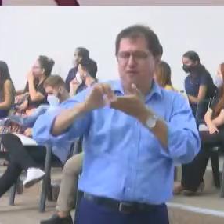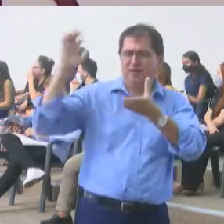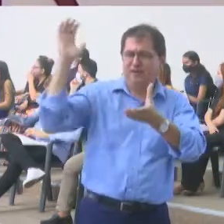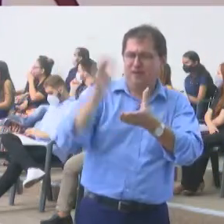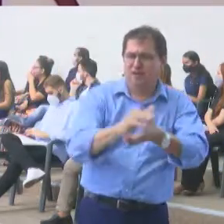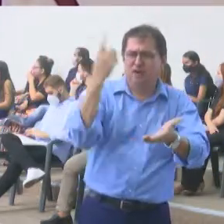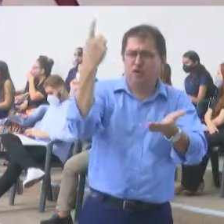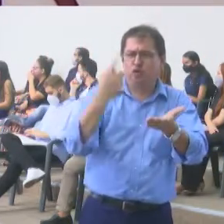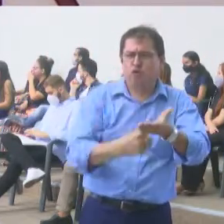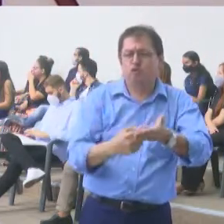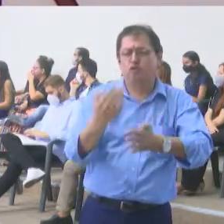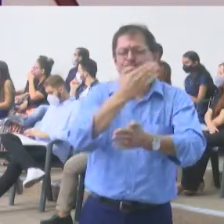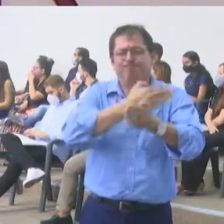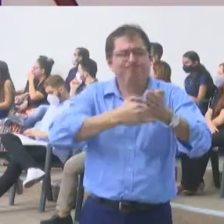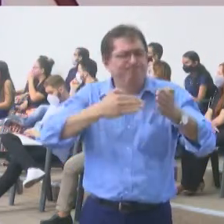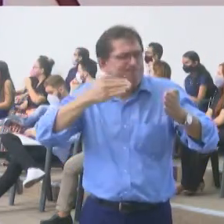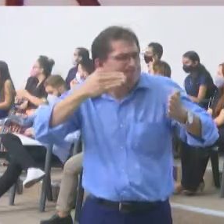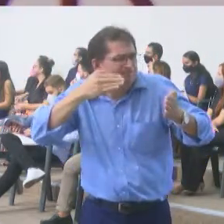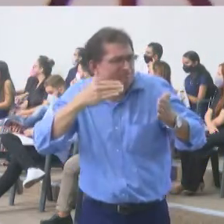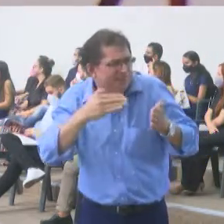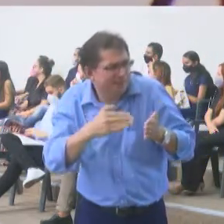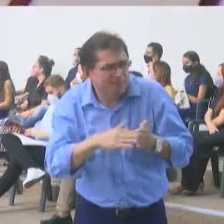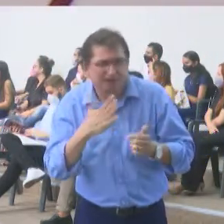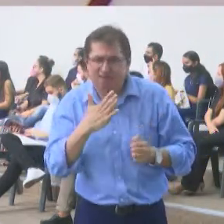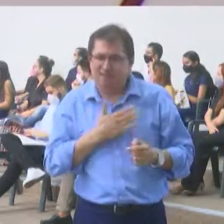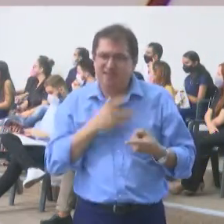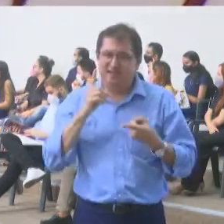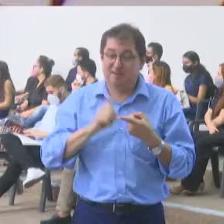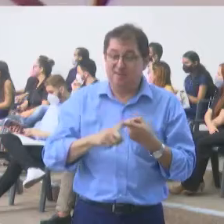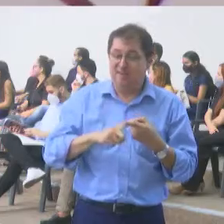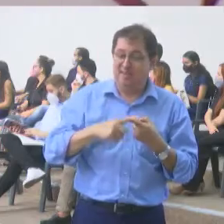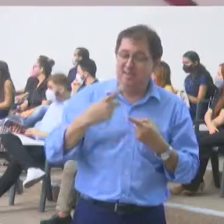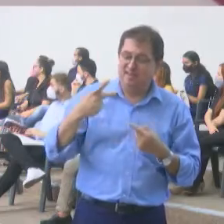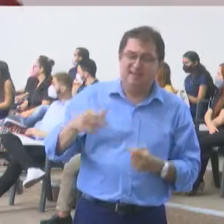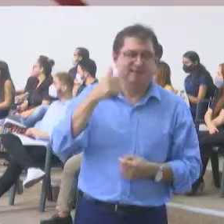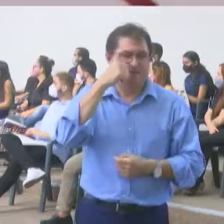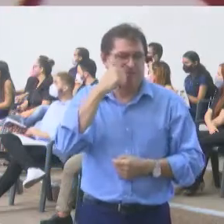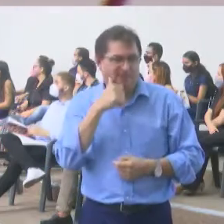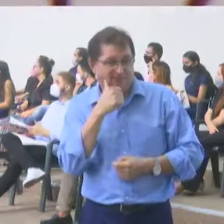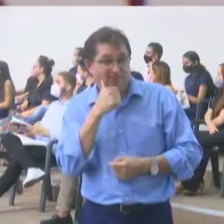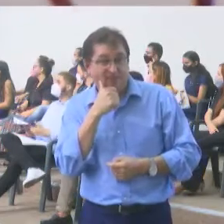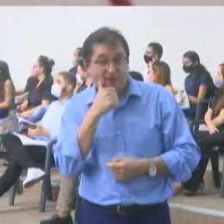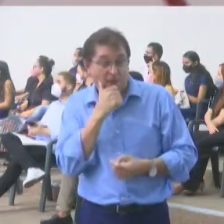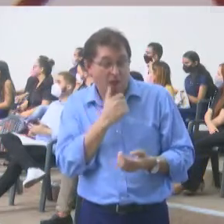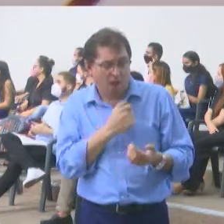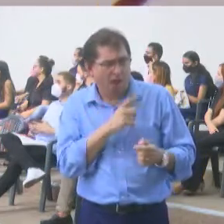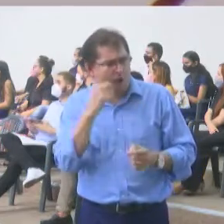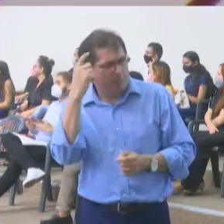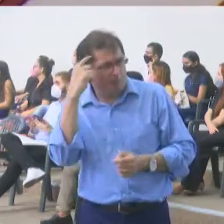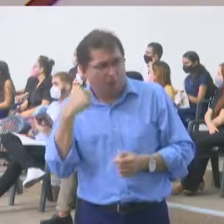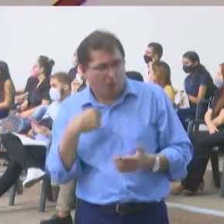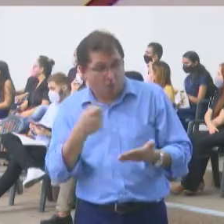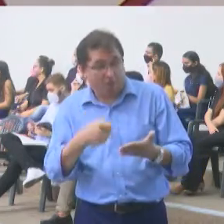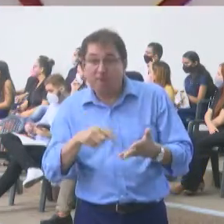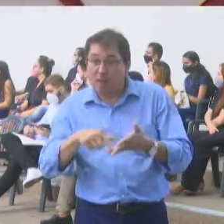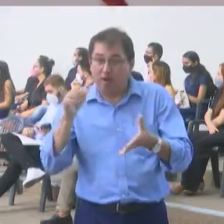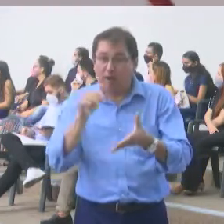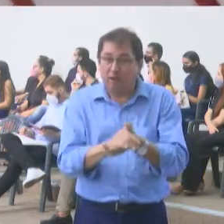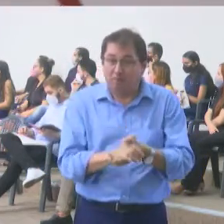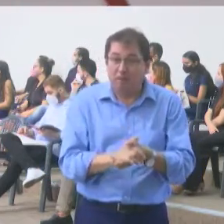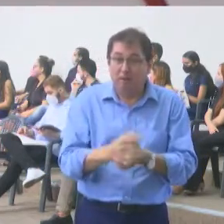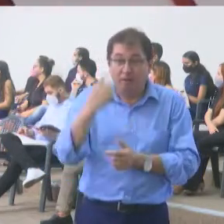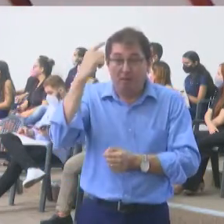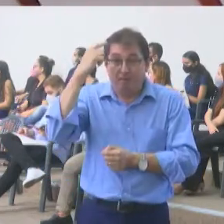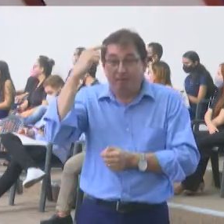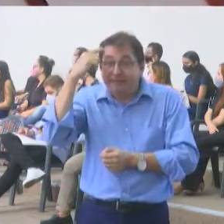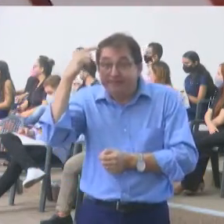cumprindo, todo mundo começa a ver, e a partir desse momento já se dá o casamento, já começa a se imaginar na cabeça de Boaz